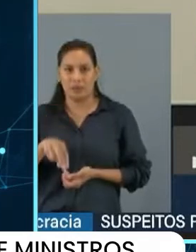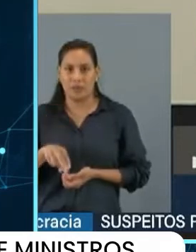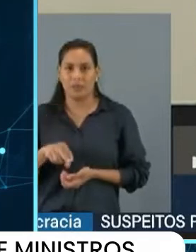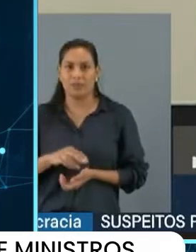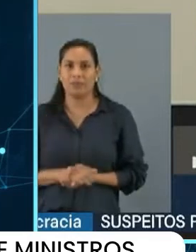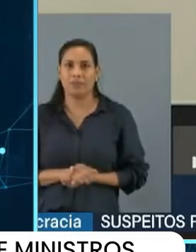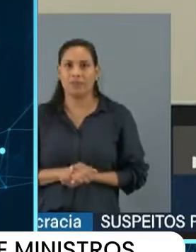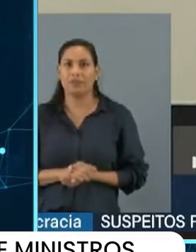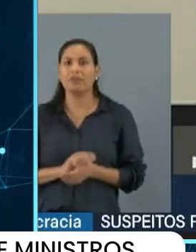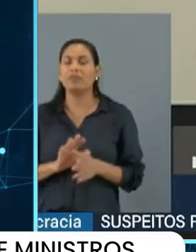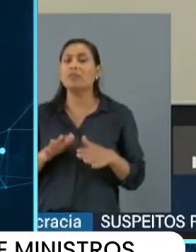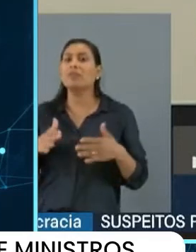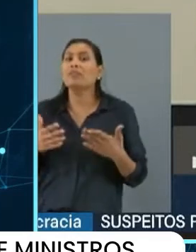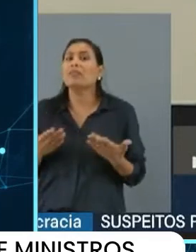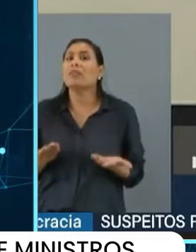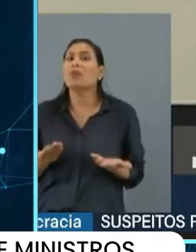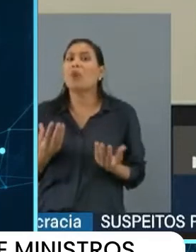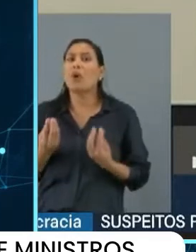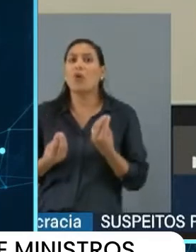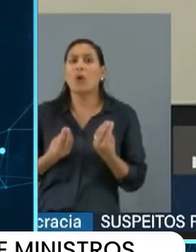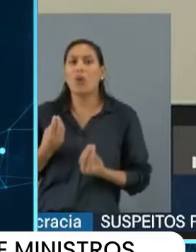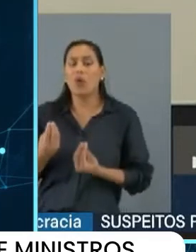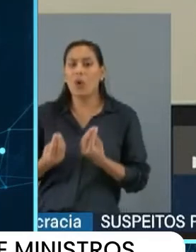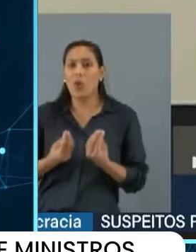uma visão lá dos Estados Unidos, visão